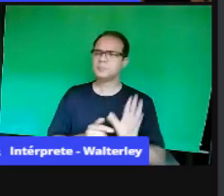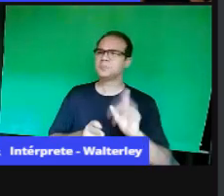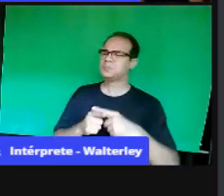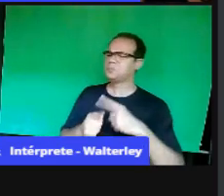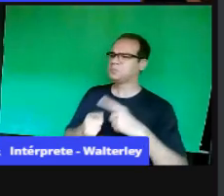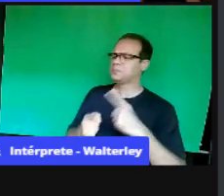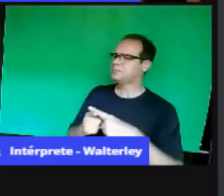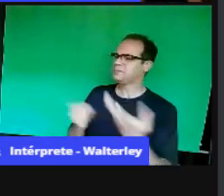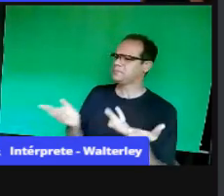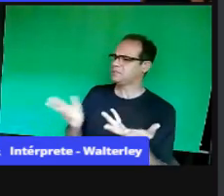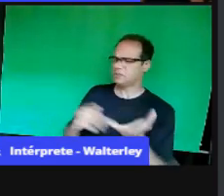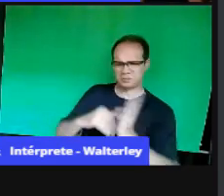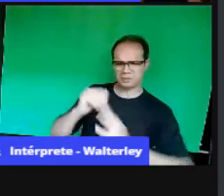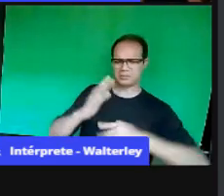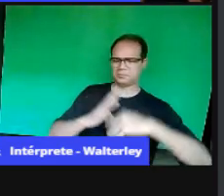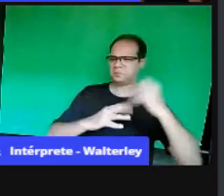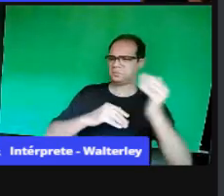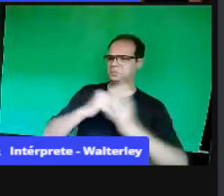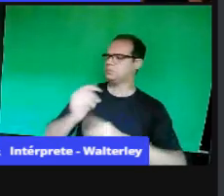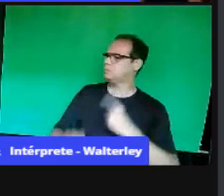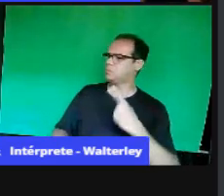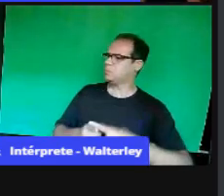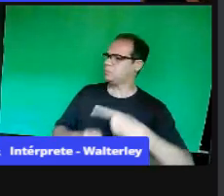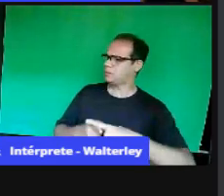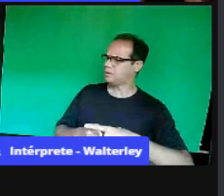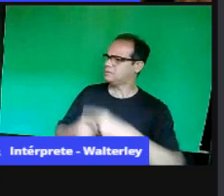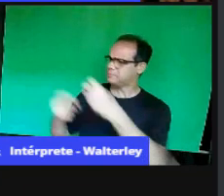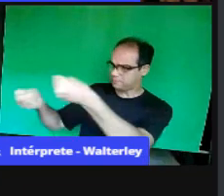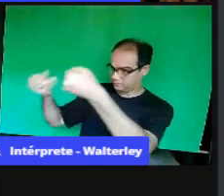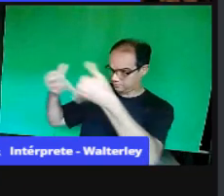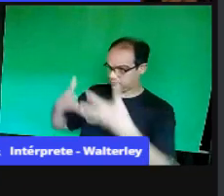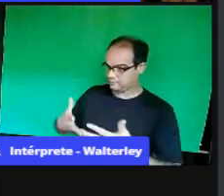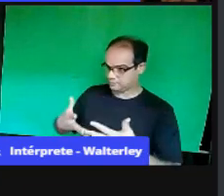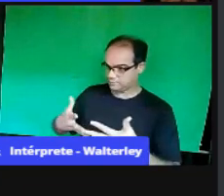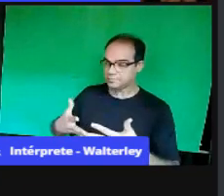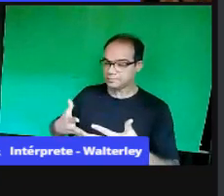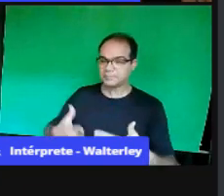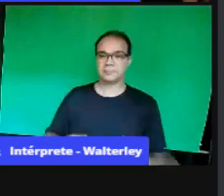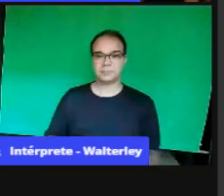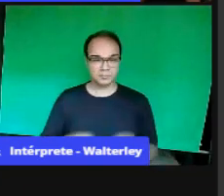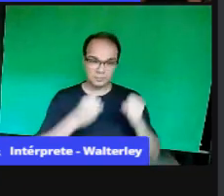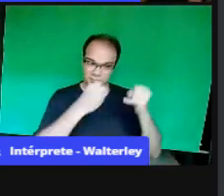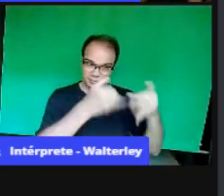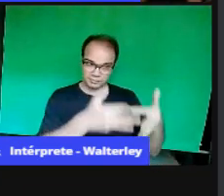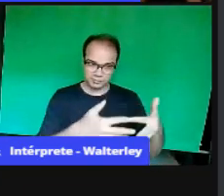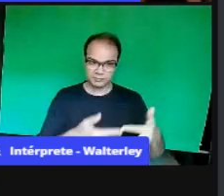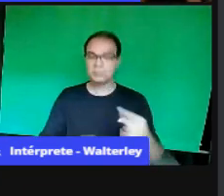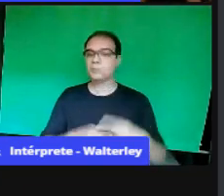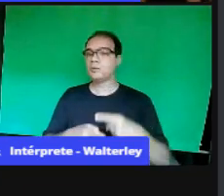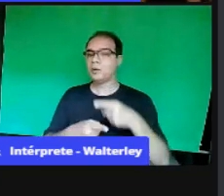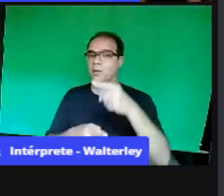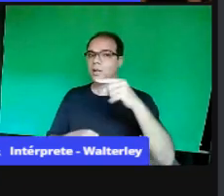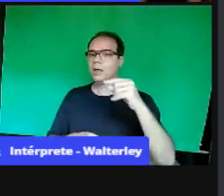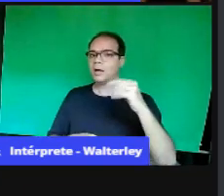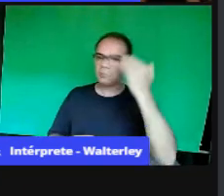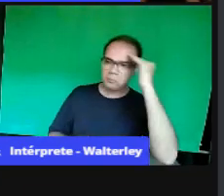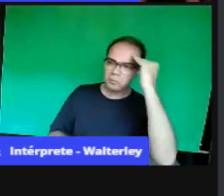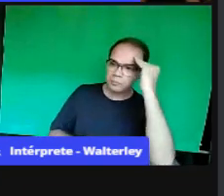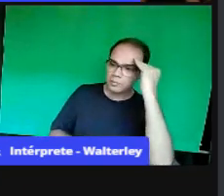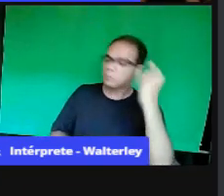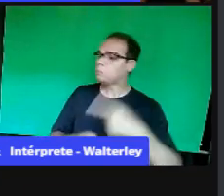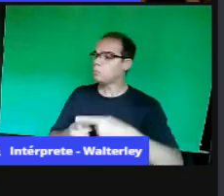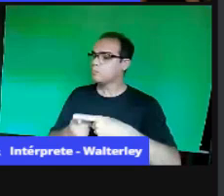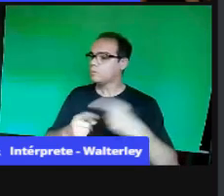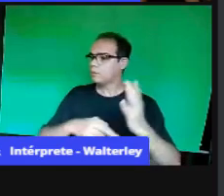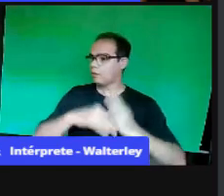Eu acho importante você falar um pouquinho dessa questão, até para o pessoal entender um pouquinho melhor o porquê a gente